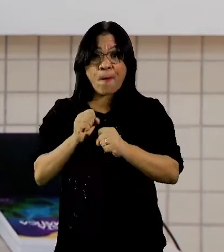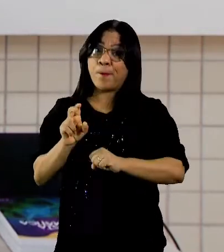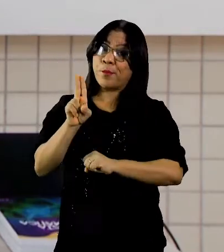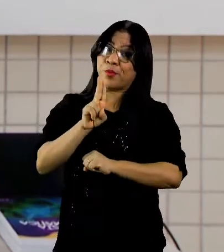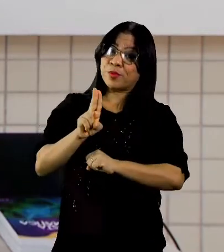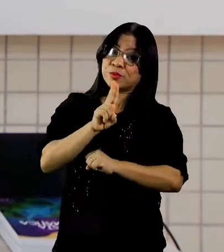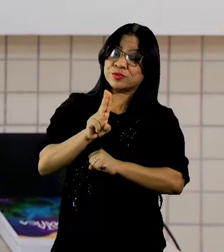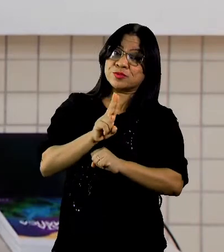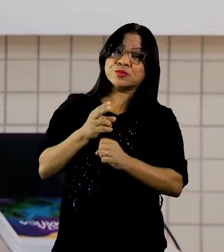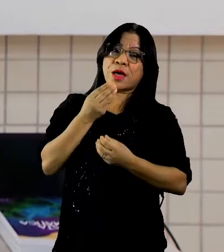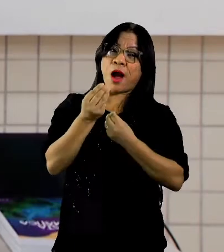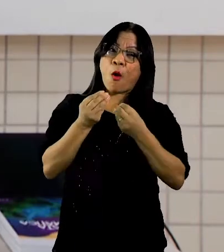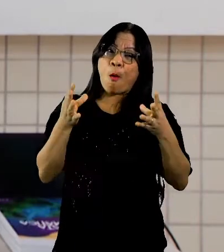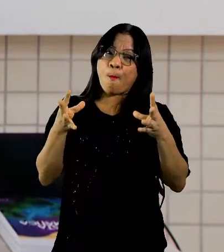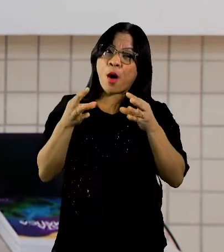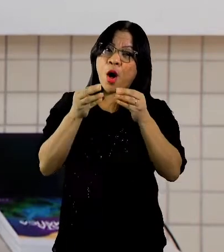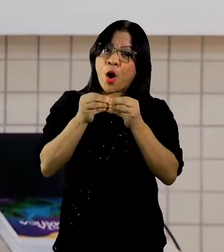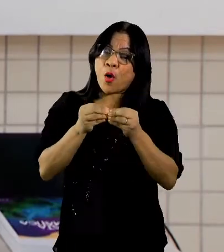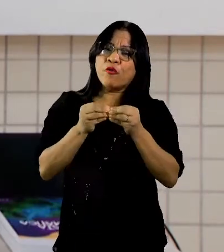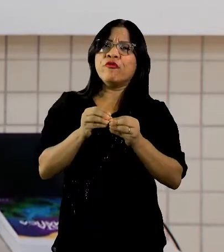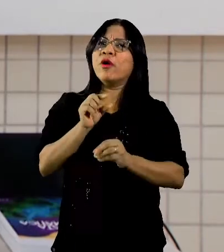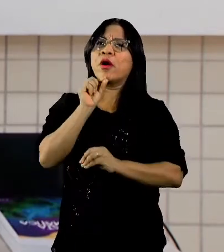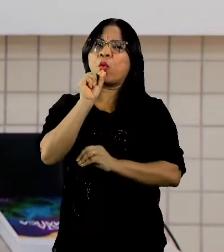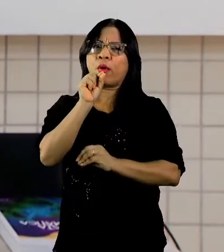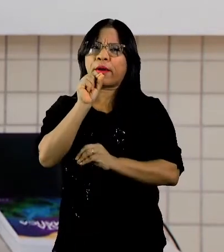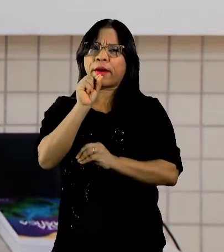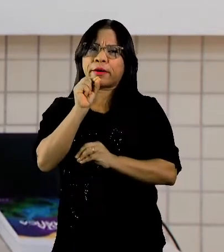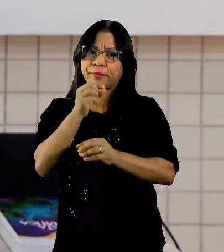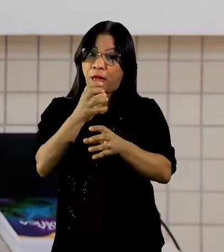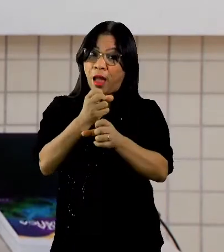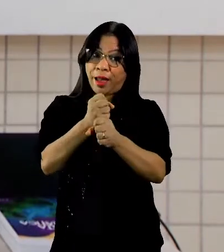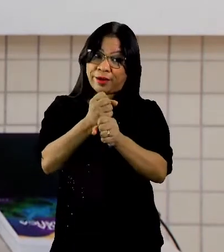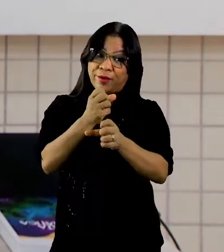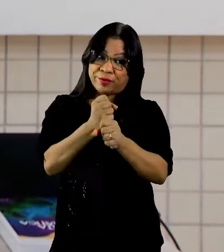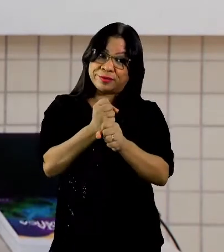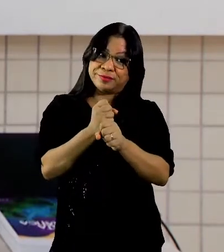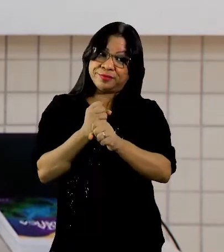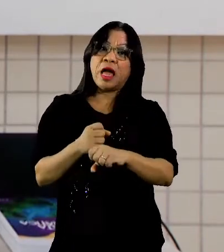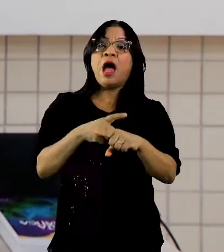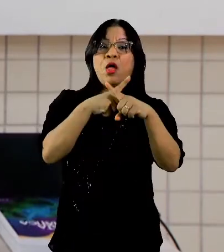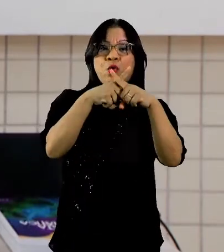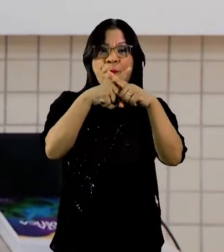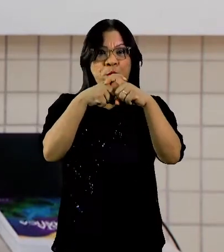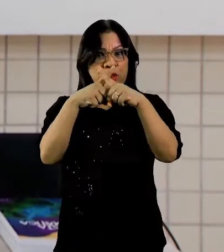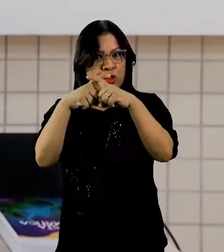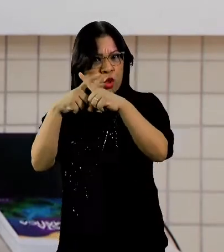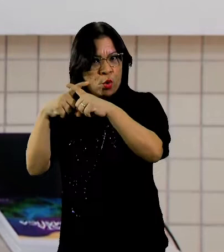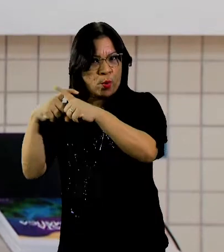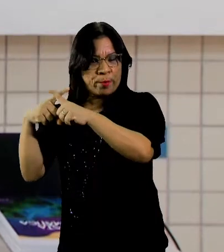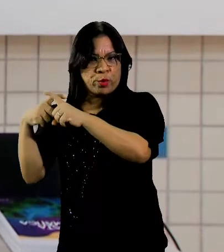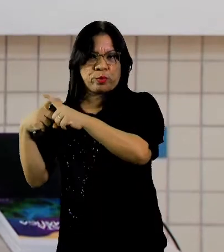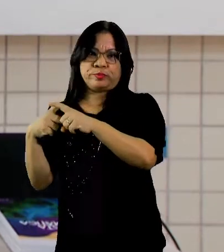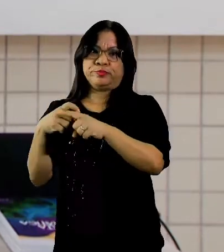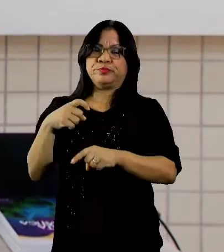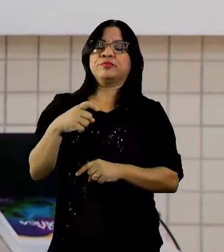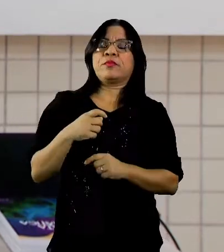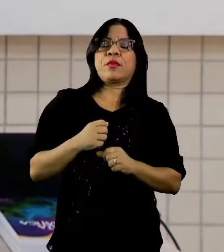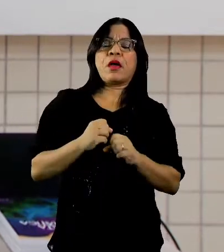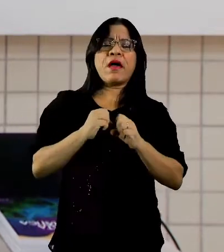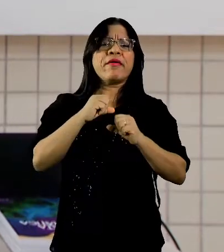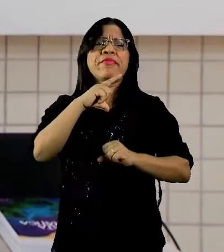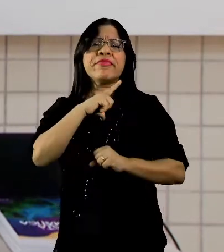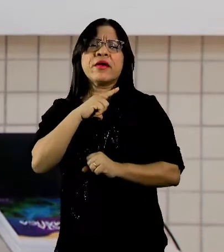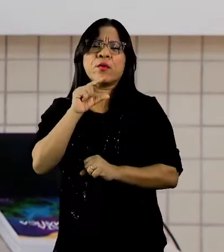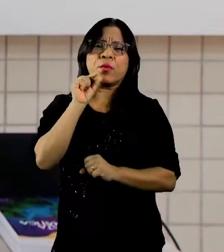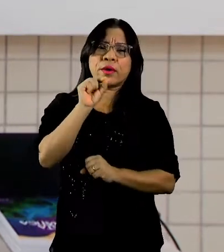o tamanho do meu polinômio. Vai que eu tenho 10 termos em um único polinômio, mas desses 10,